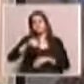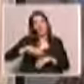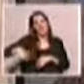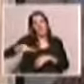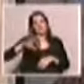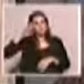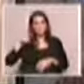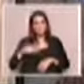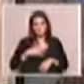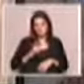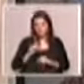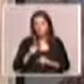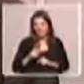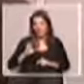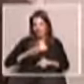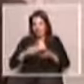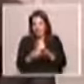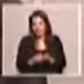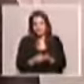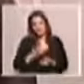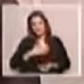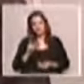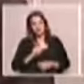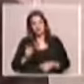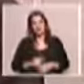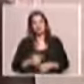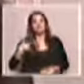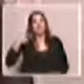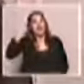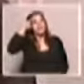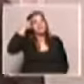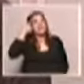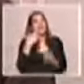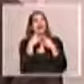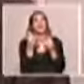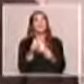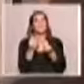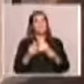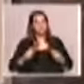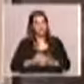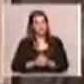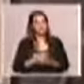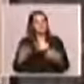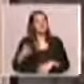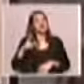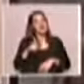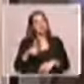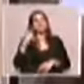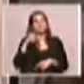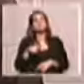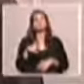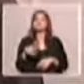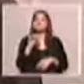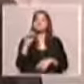também não gostas muito de queijos, não é? É, não gosto. Não gosto, adoro. Adoro, é uma coisa boa. Renato, amanhã lá estaremos então no São Luís. Lá estaremos.